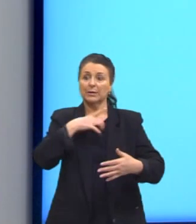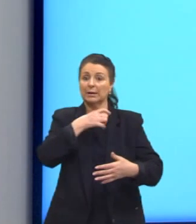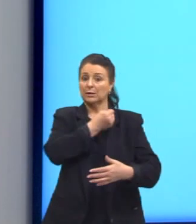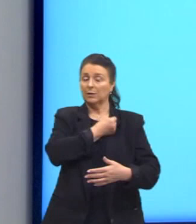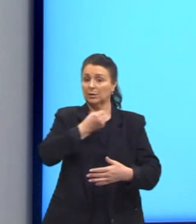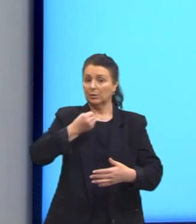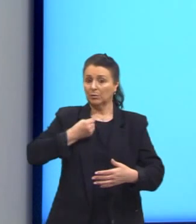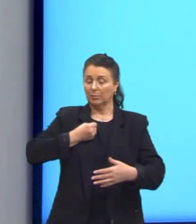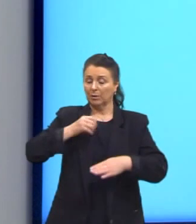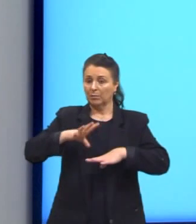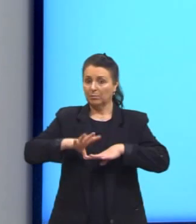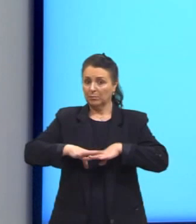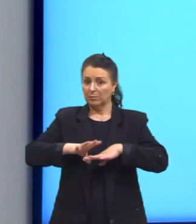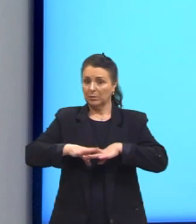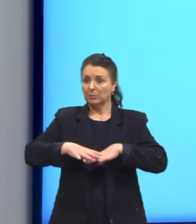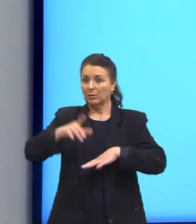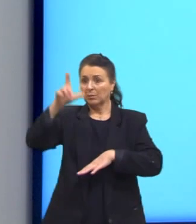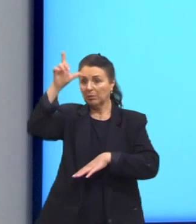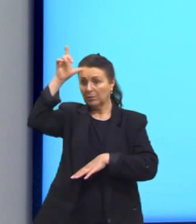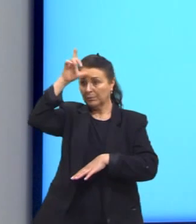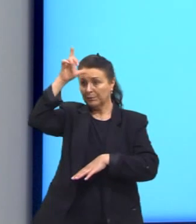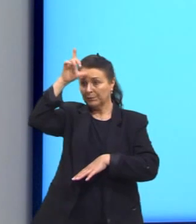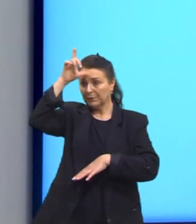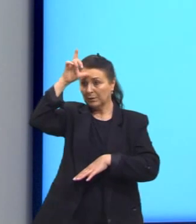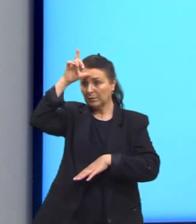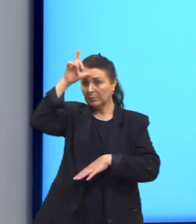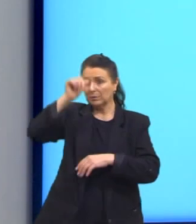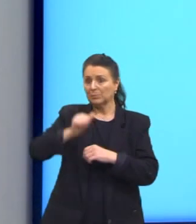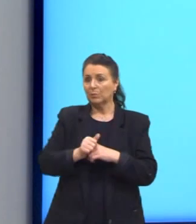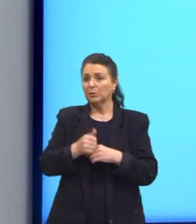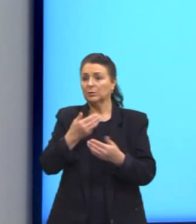ao matemático alemão Leibniz em